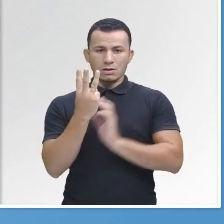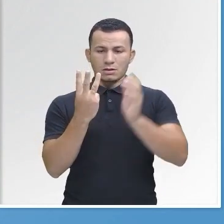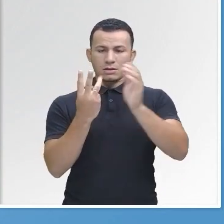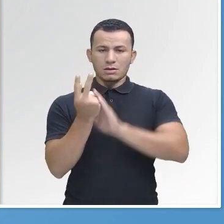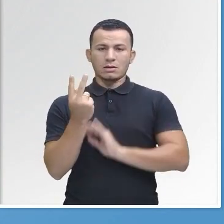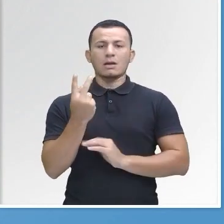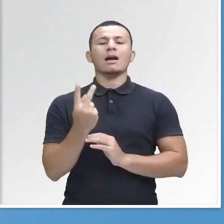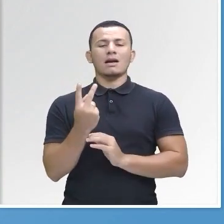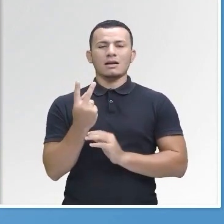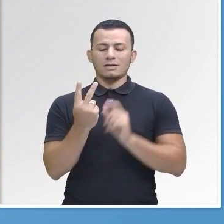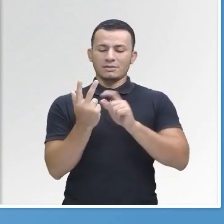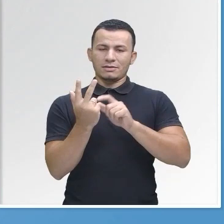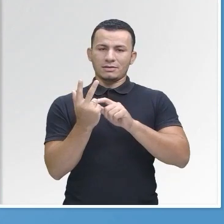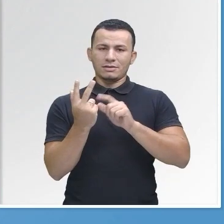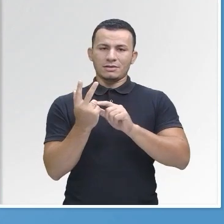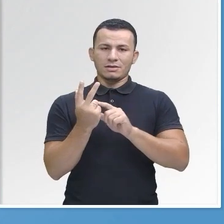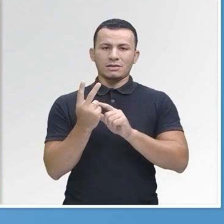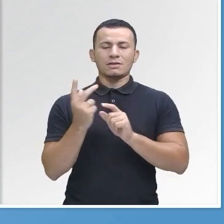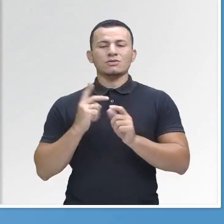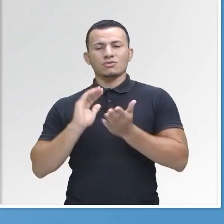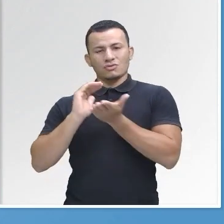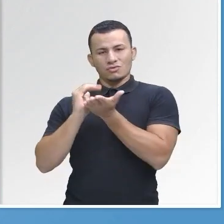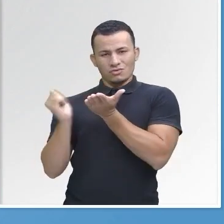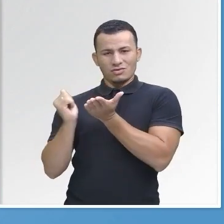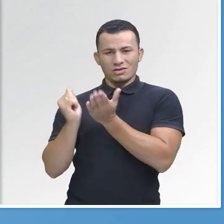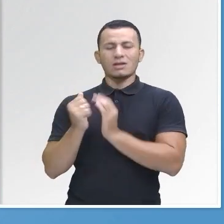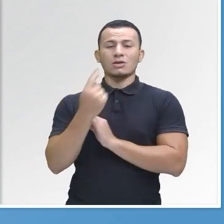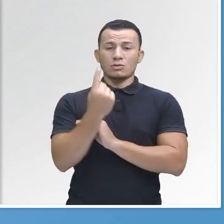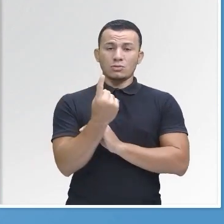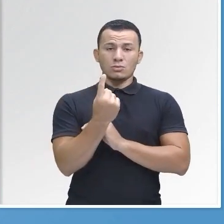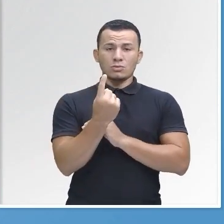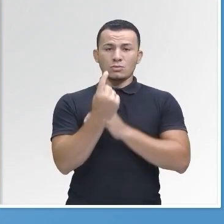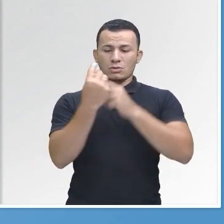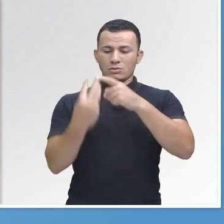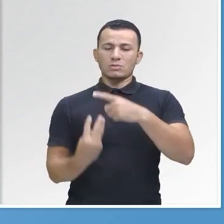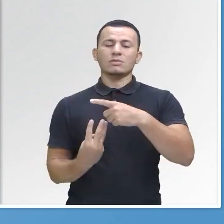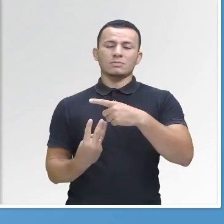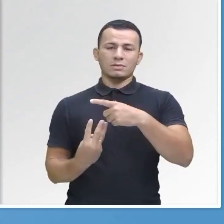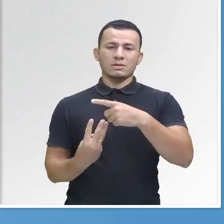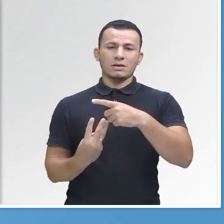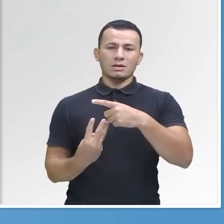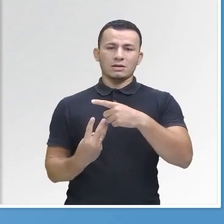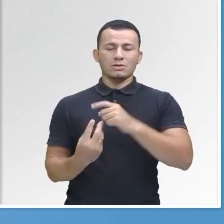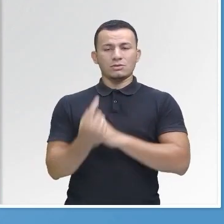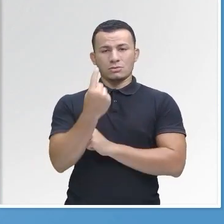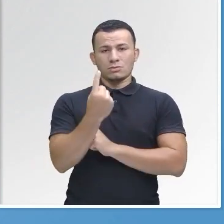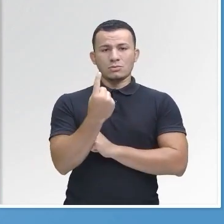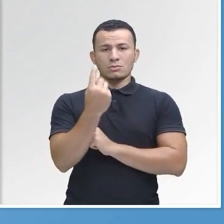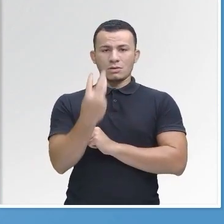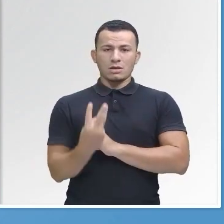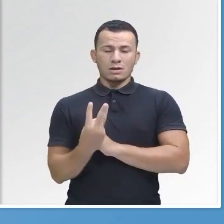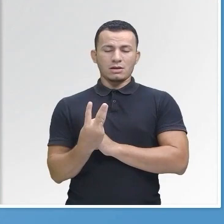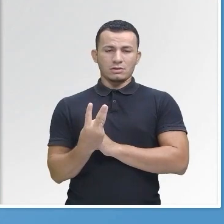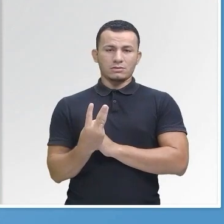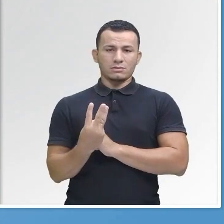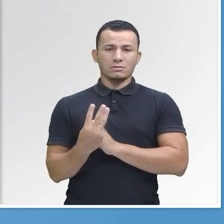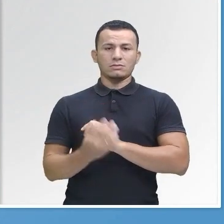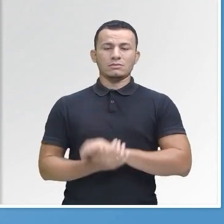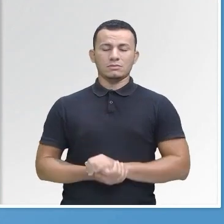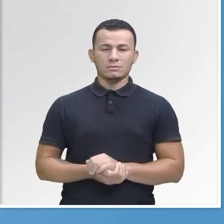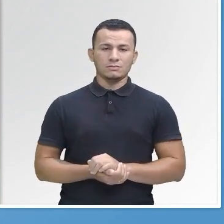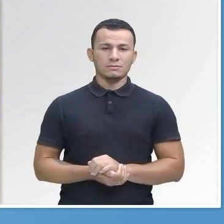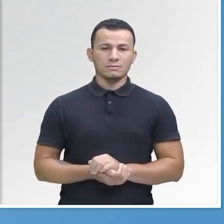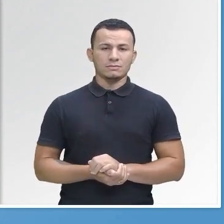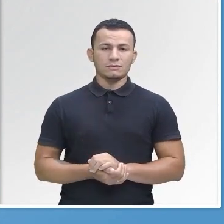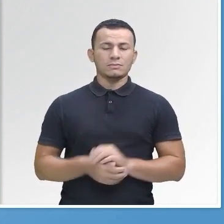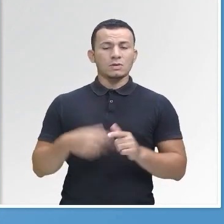a ideia de fração, ok? Então, esses 10 alunos correspondem a 1/3 desses 30. Porque quando